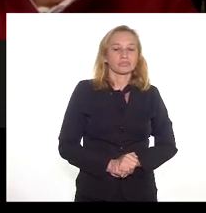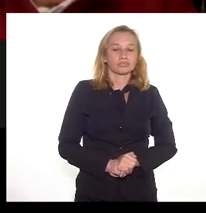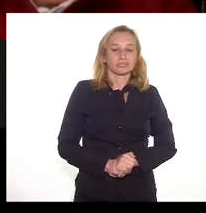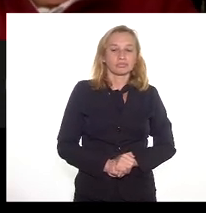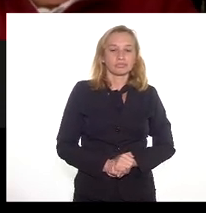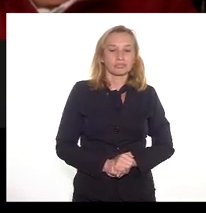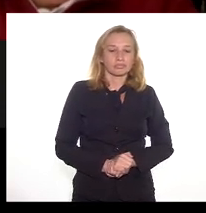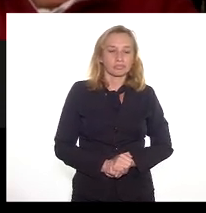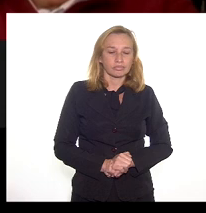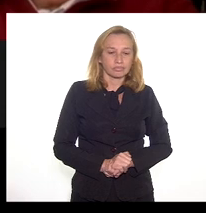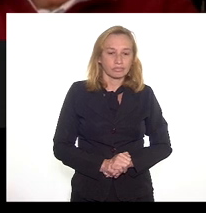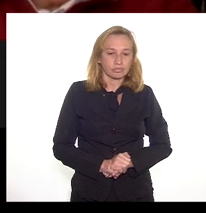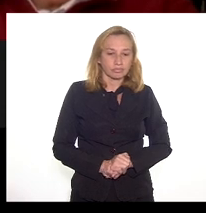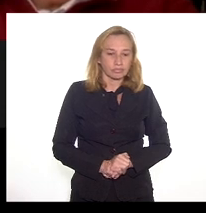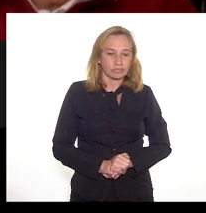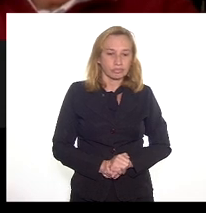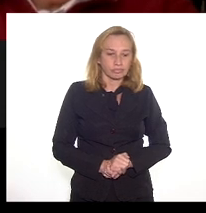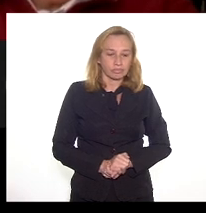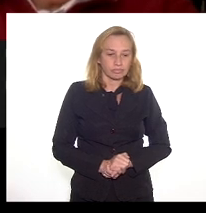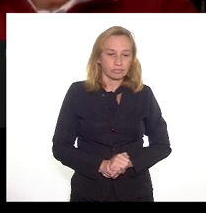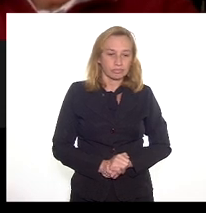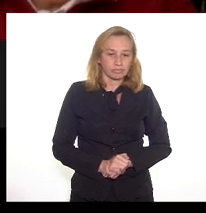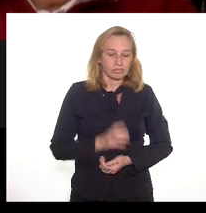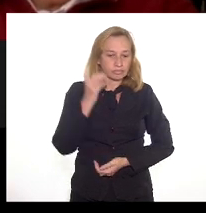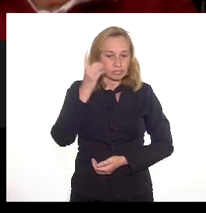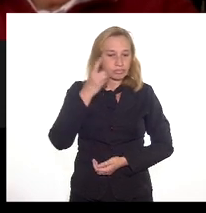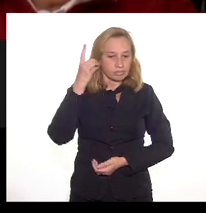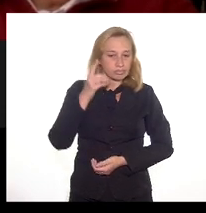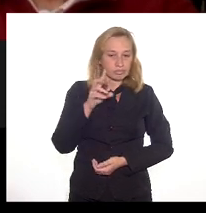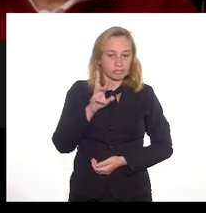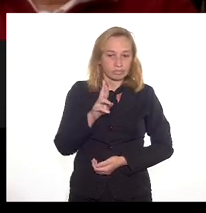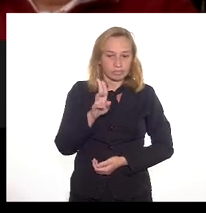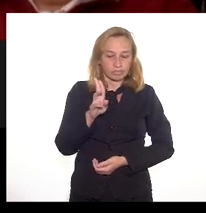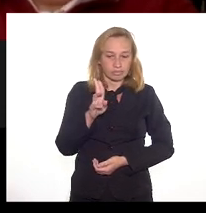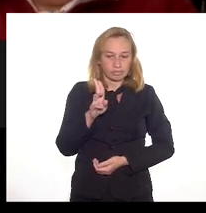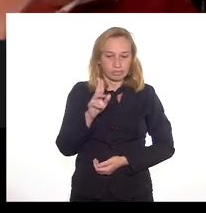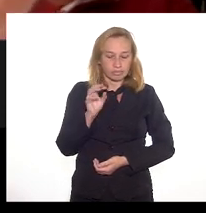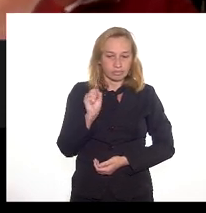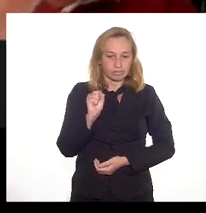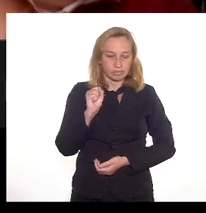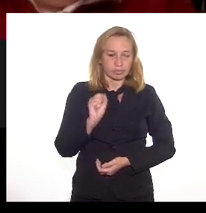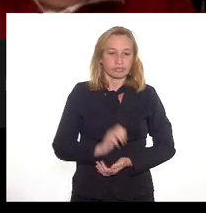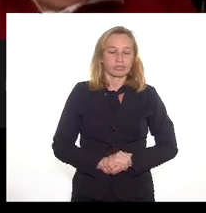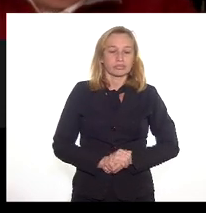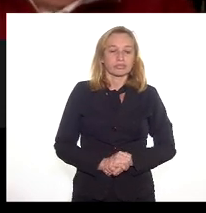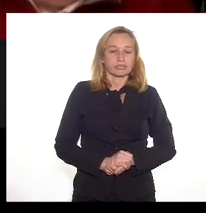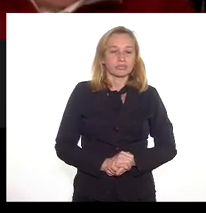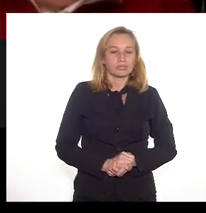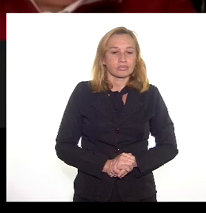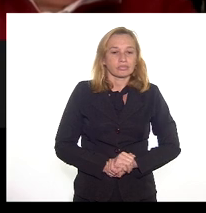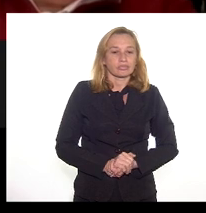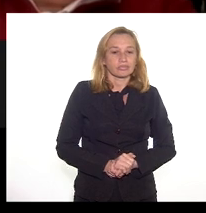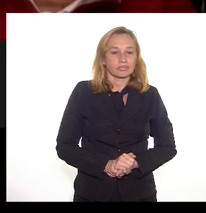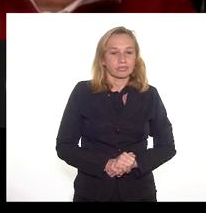Então, a primeira coisa que o deputado roubou tempo também, né? E o deputado bom tempo também.